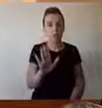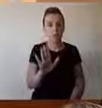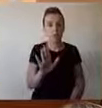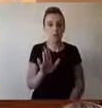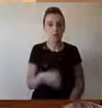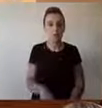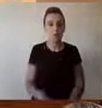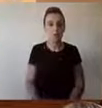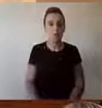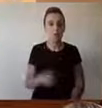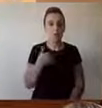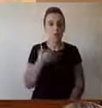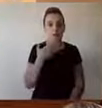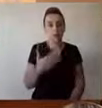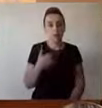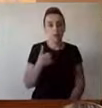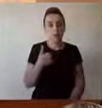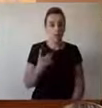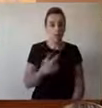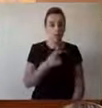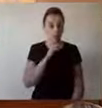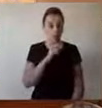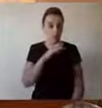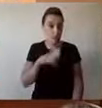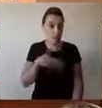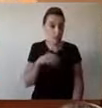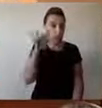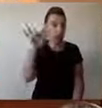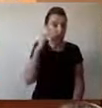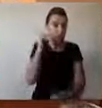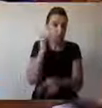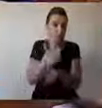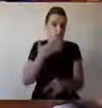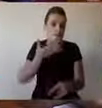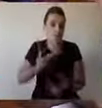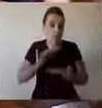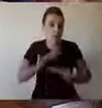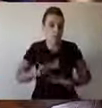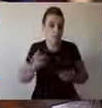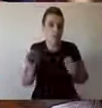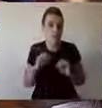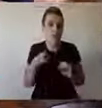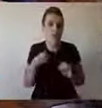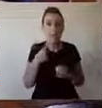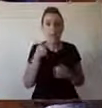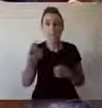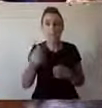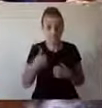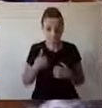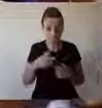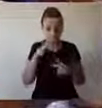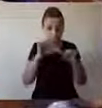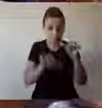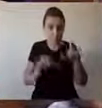Eu devo estar mesmo noutra galáxia, isso não me ofende nada, porque aquilo que eu disse foi muito diferente daquilo que o Sr. Presidente e o Sr.